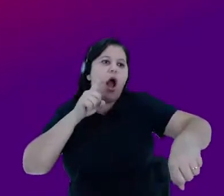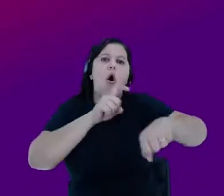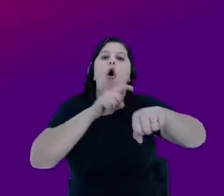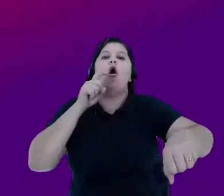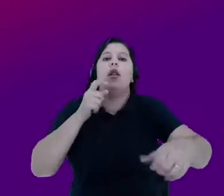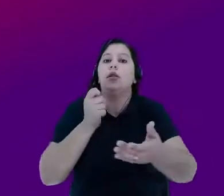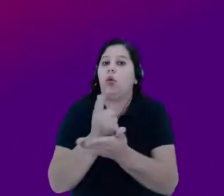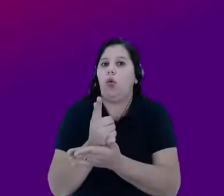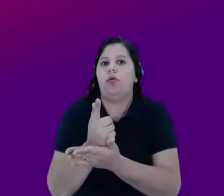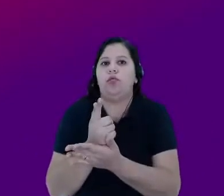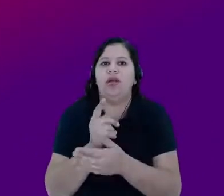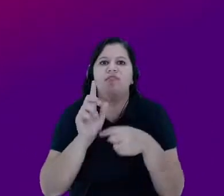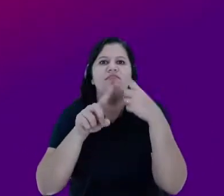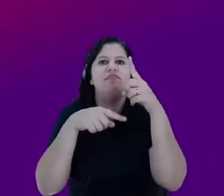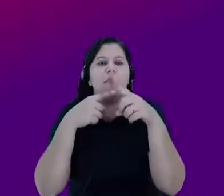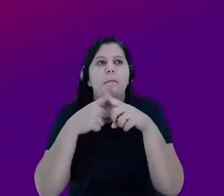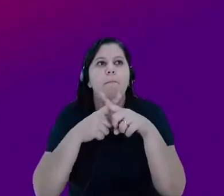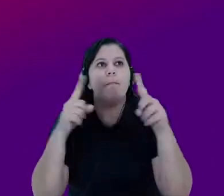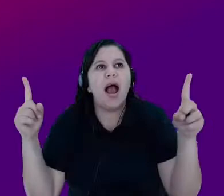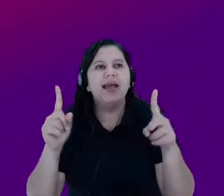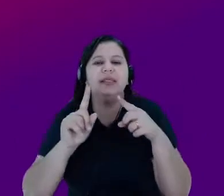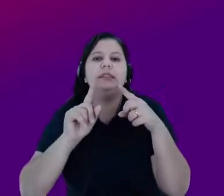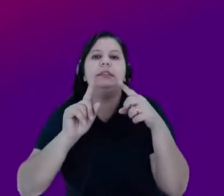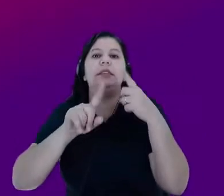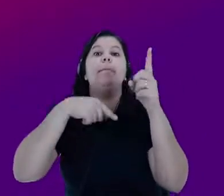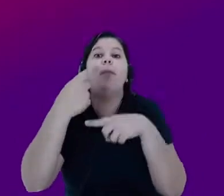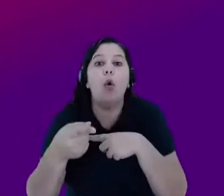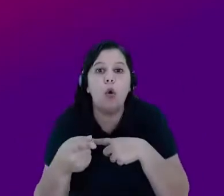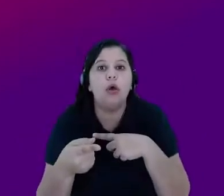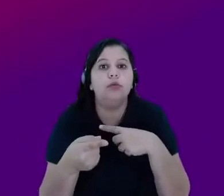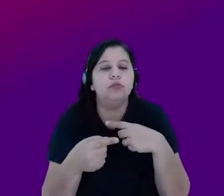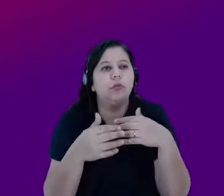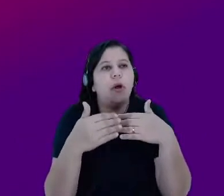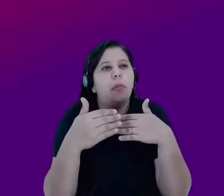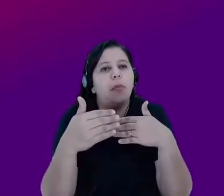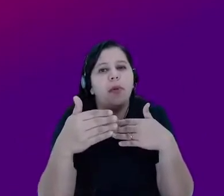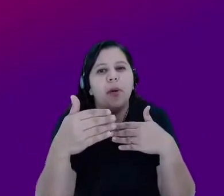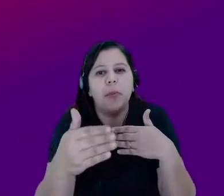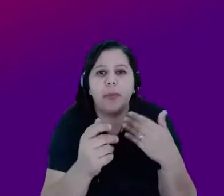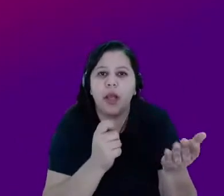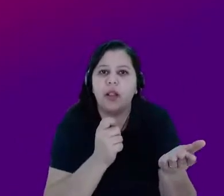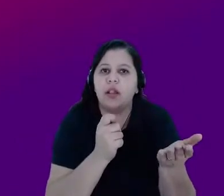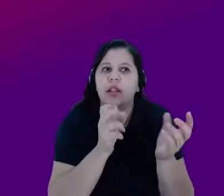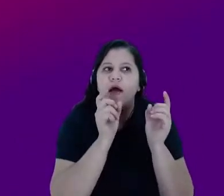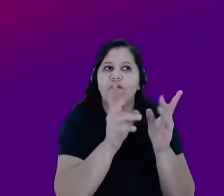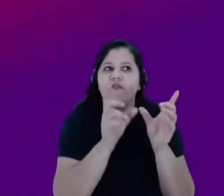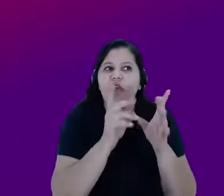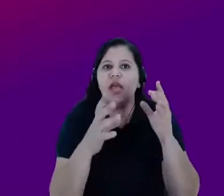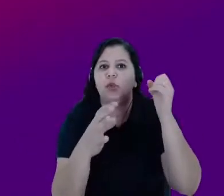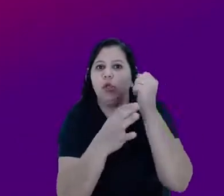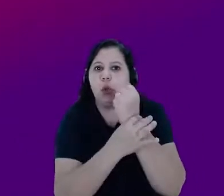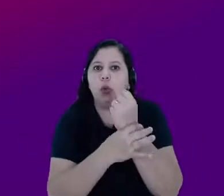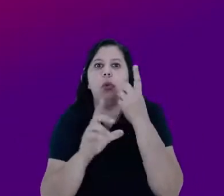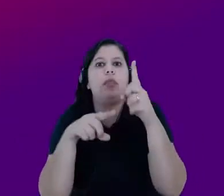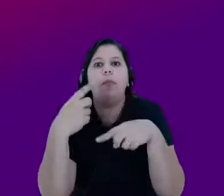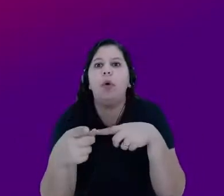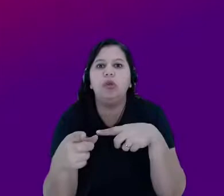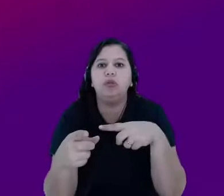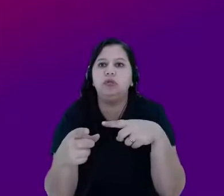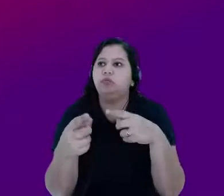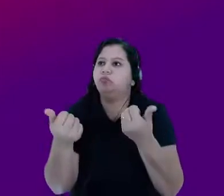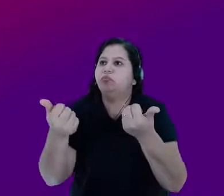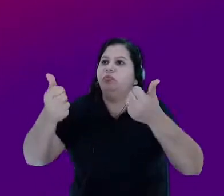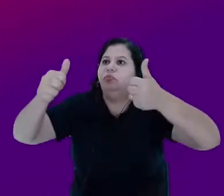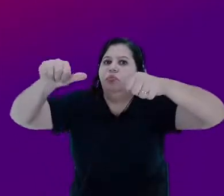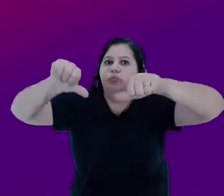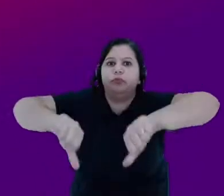se perdia ao longo dessa jornada, né, da venda do seguro, da comercialização do seguro. As empresas